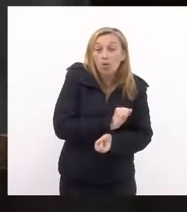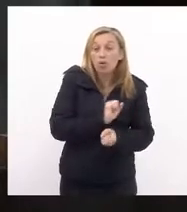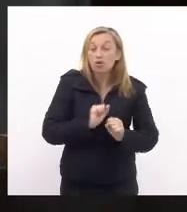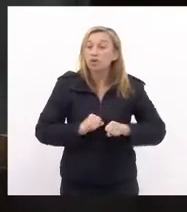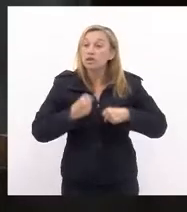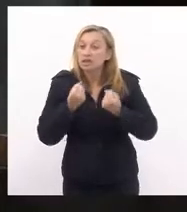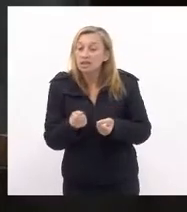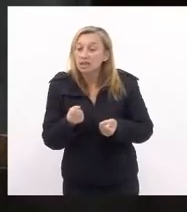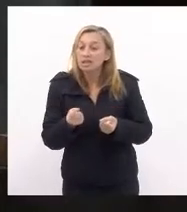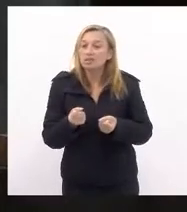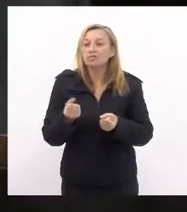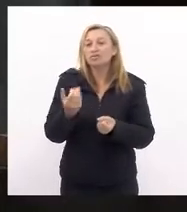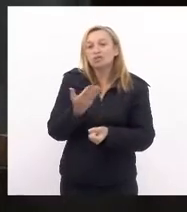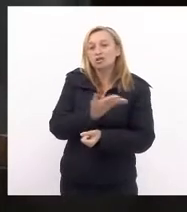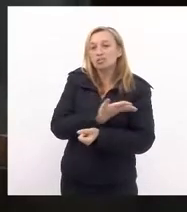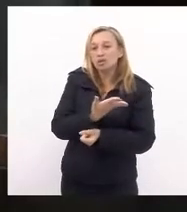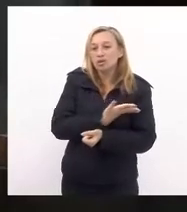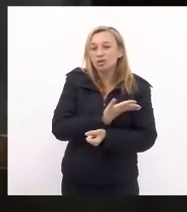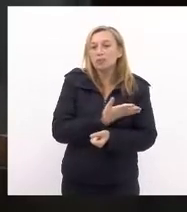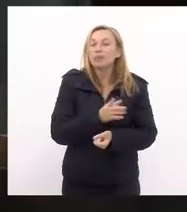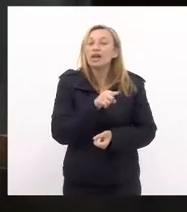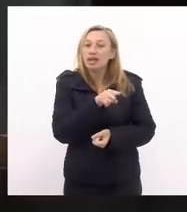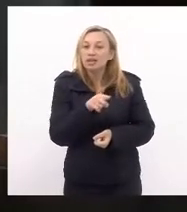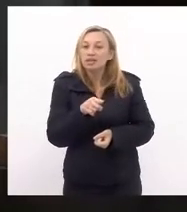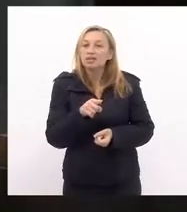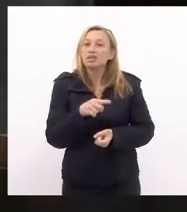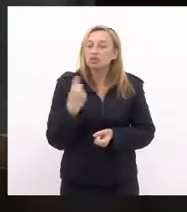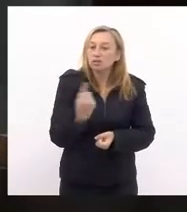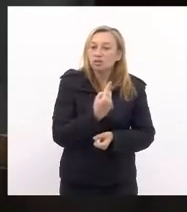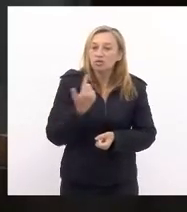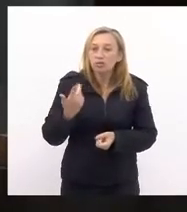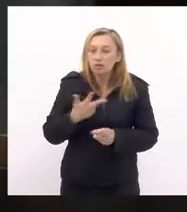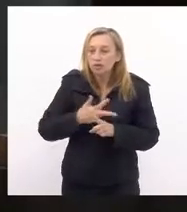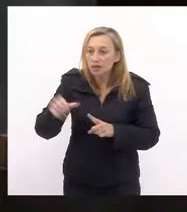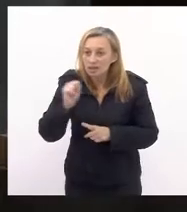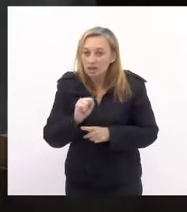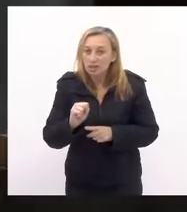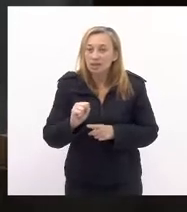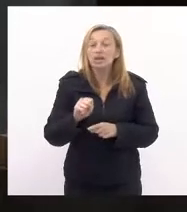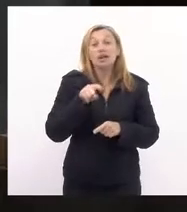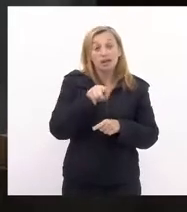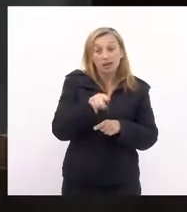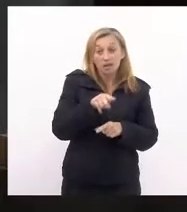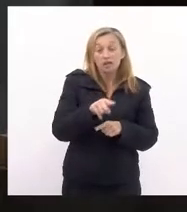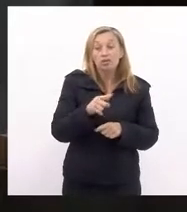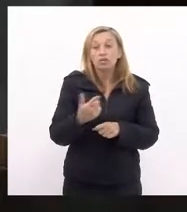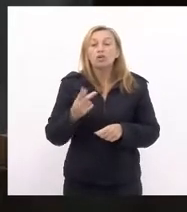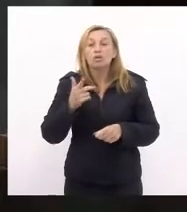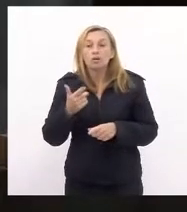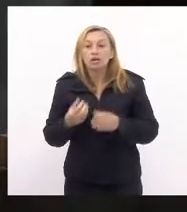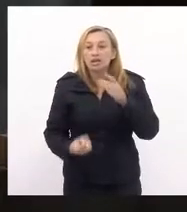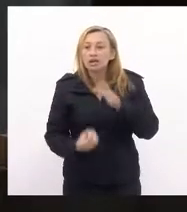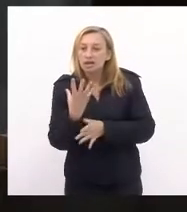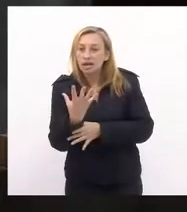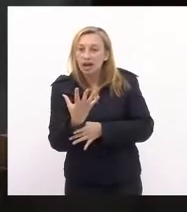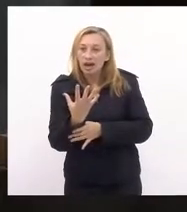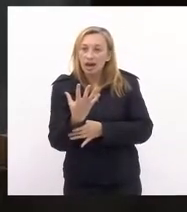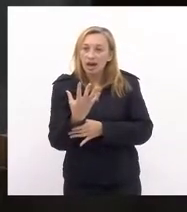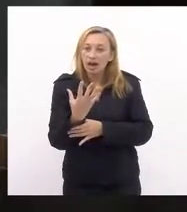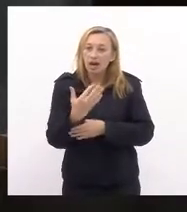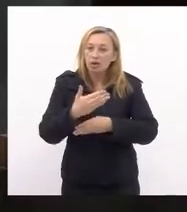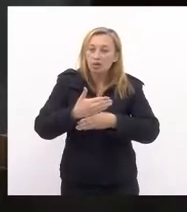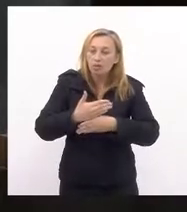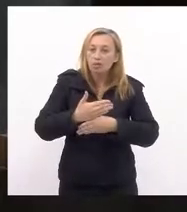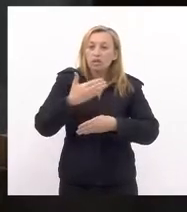fortalecer o laço de companheirismo, porque é dessa forma que nós vamos vencer, é dessa forma que nós vamos criar uma blindagem que se